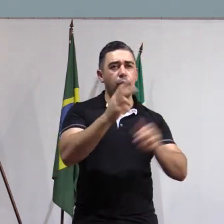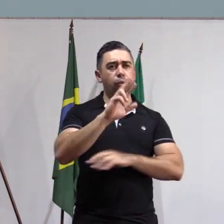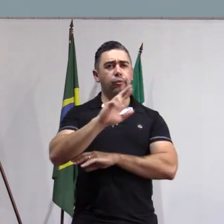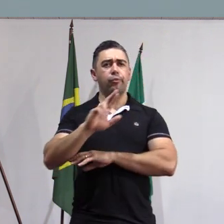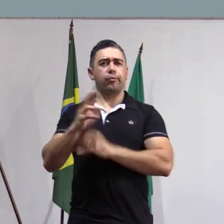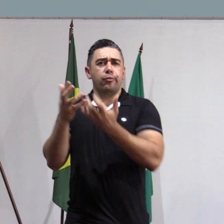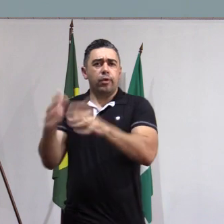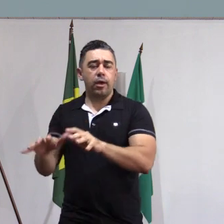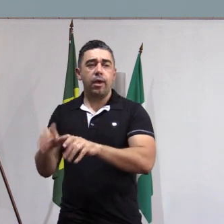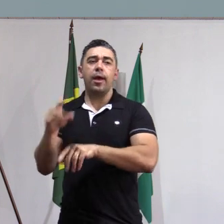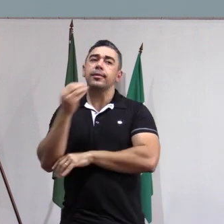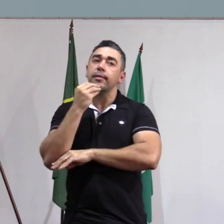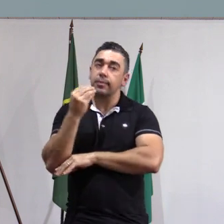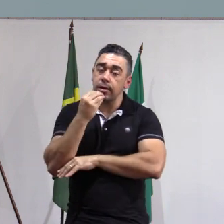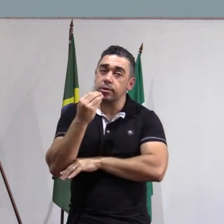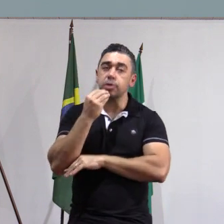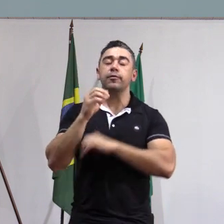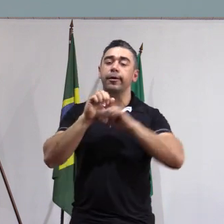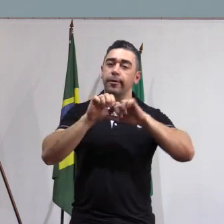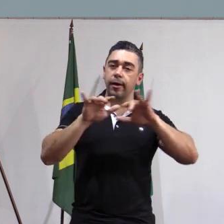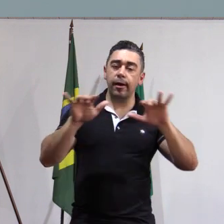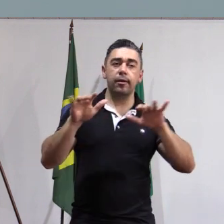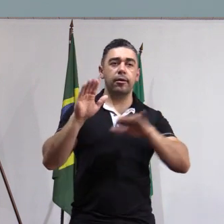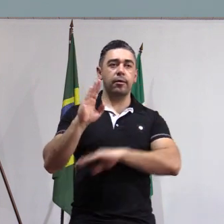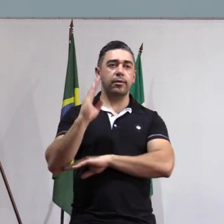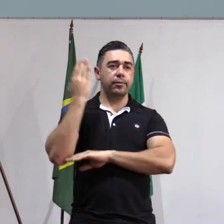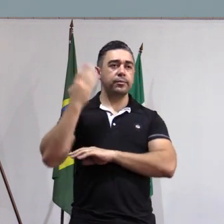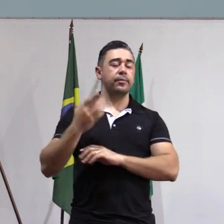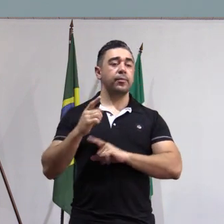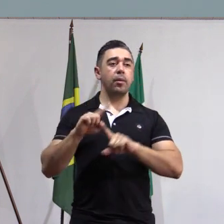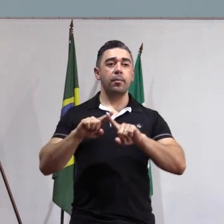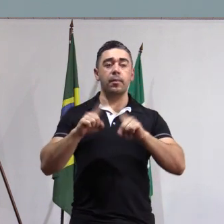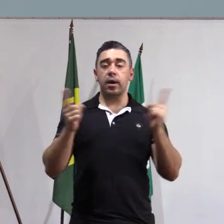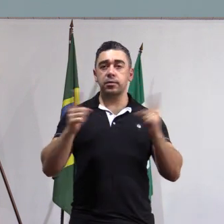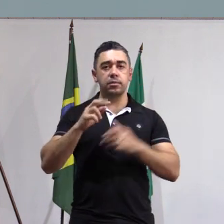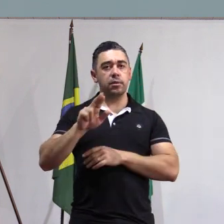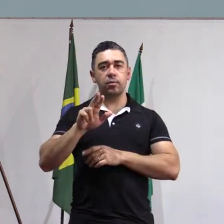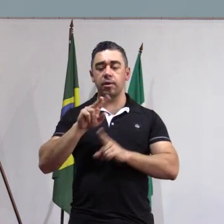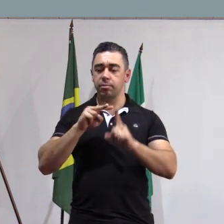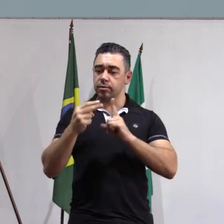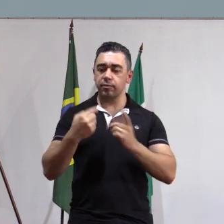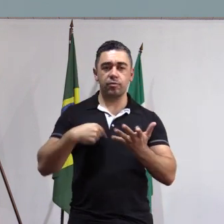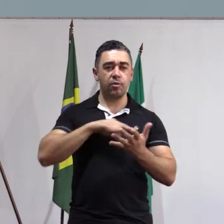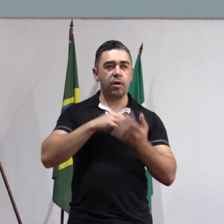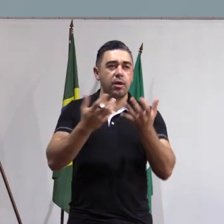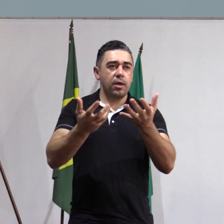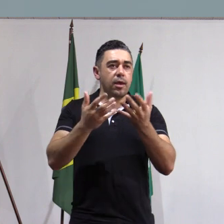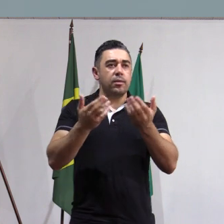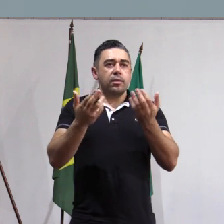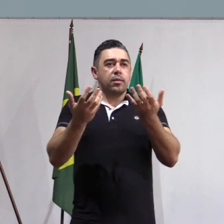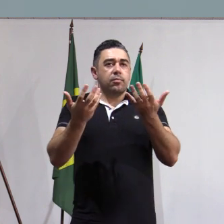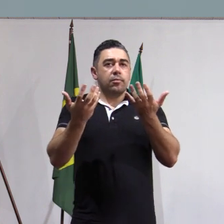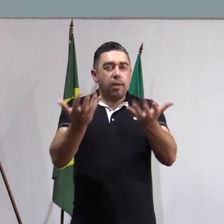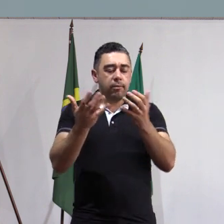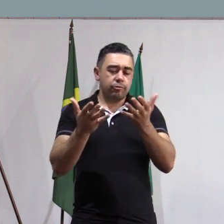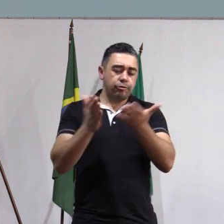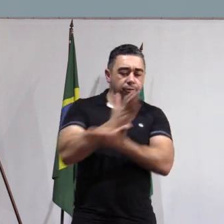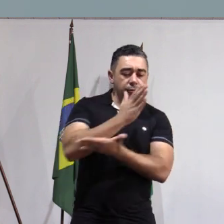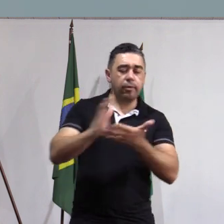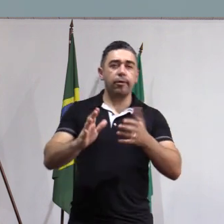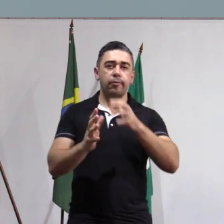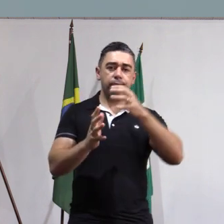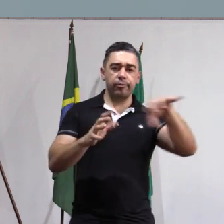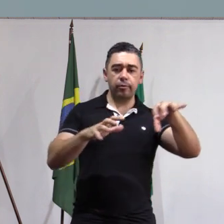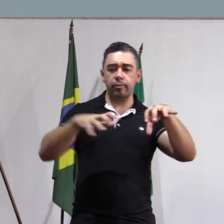ideia que a propaganda tem tentado pregar para nós. Mas não é essa a perspectiva que nós queremos ter aqui. Não é uma divisão de quem é progressista e quem acredita